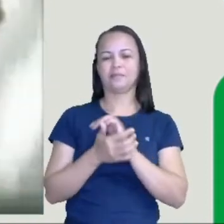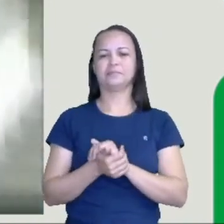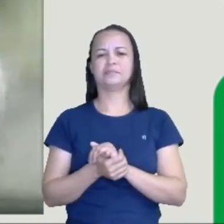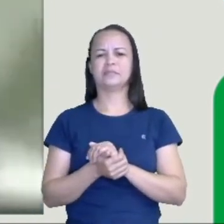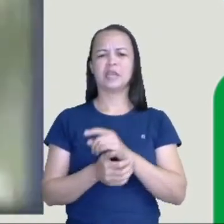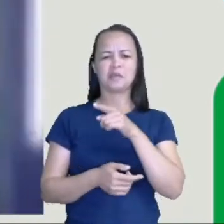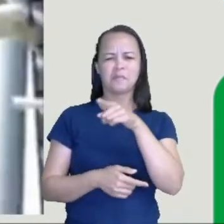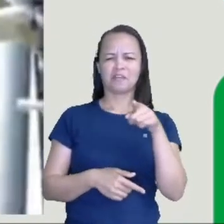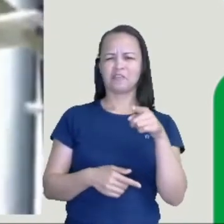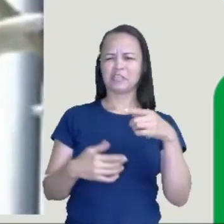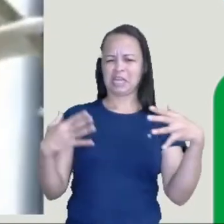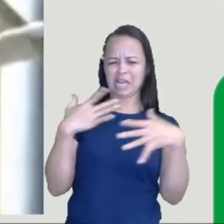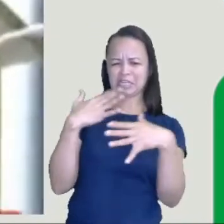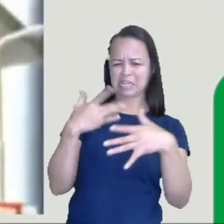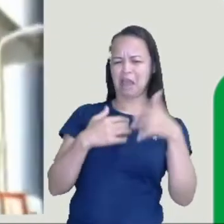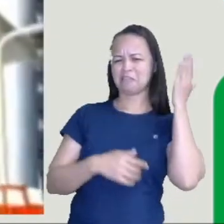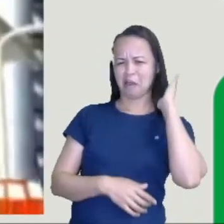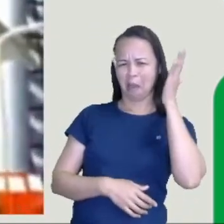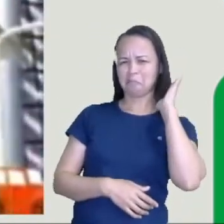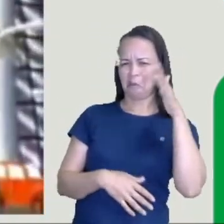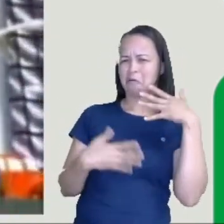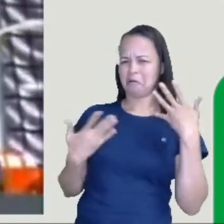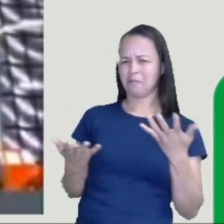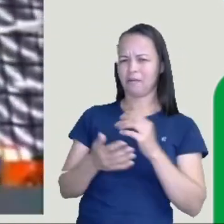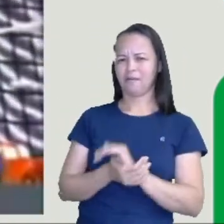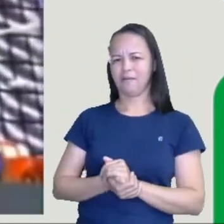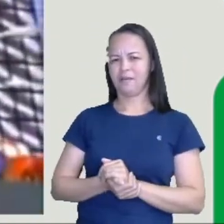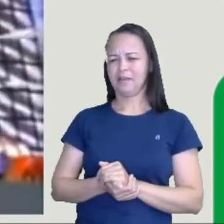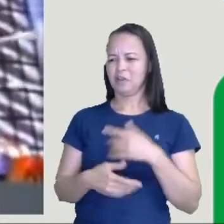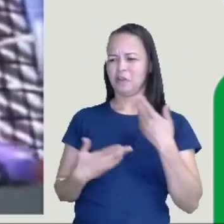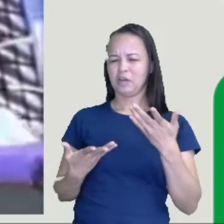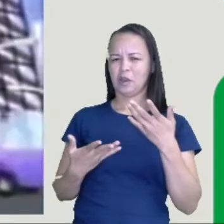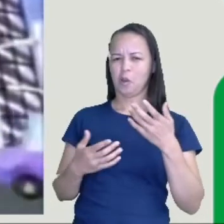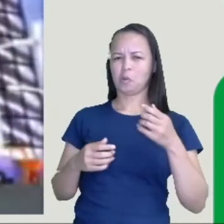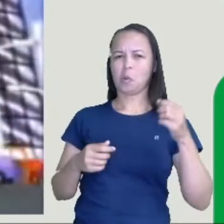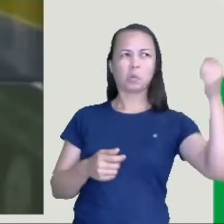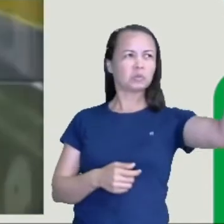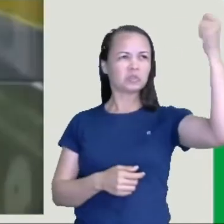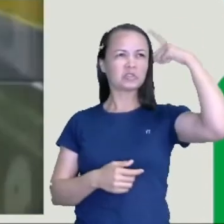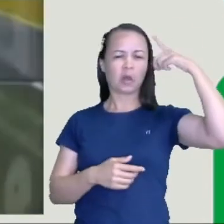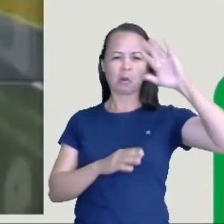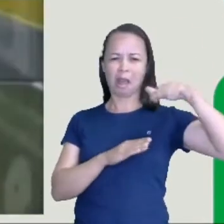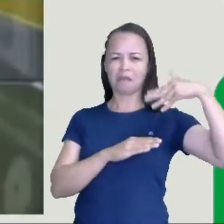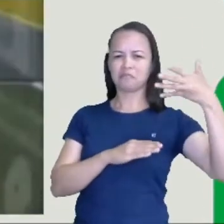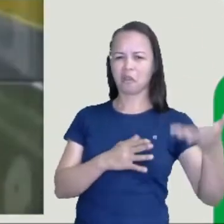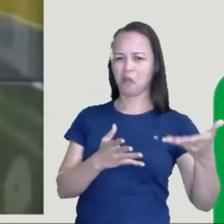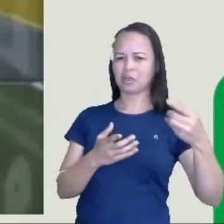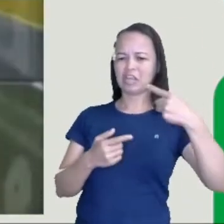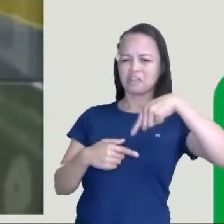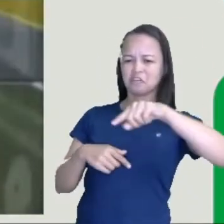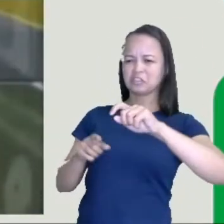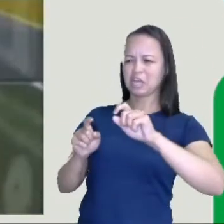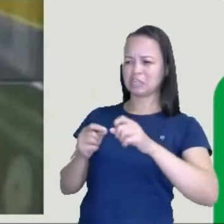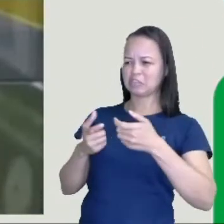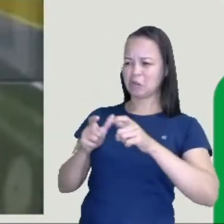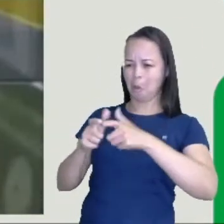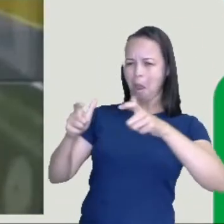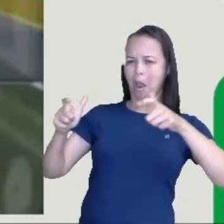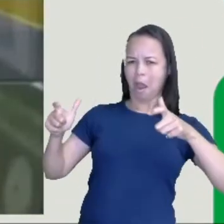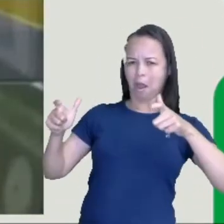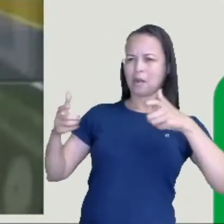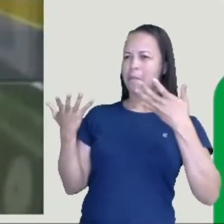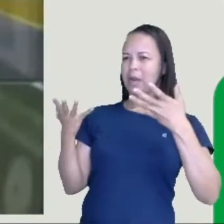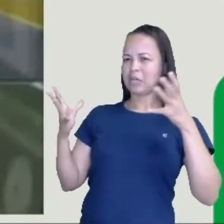Mas vocês da cidade são burros mesmo, né? Maior sorzão lá fora e vocês inventaram de ponhar esse forro